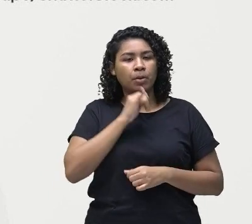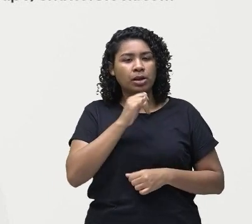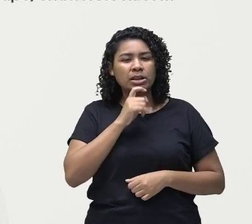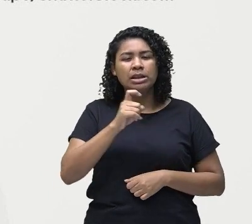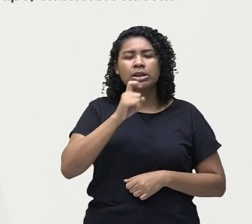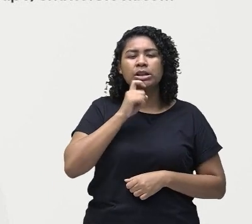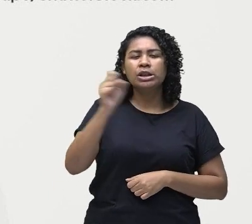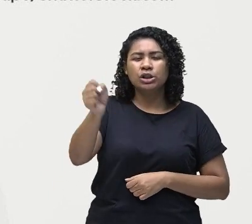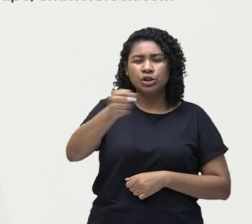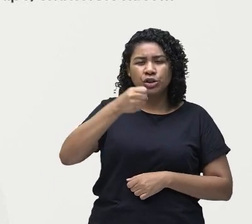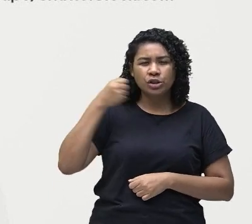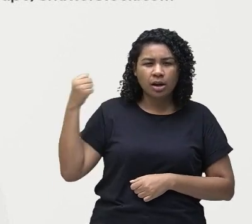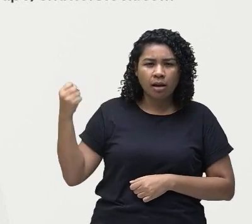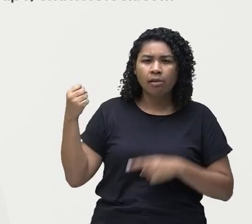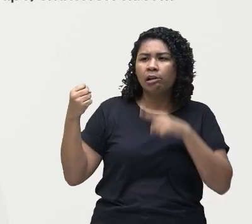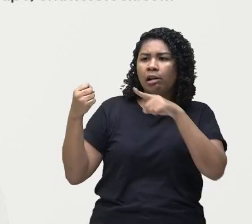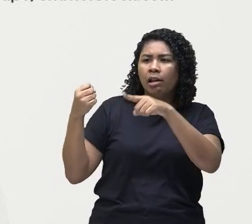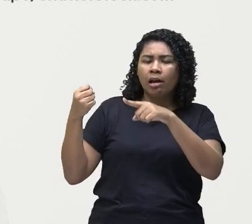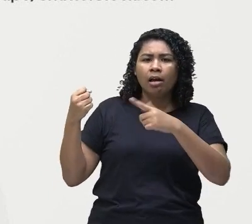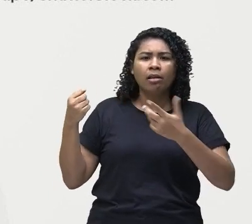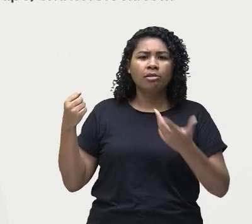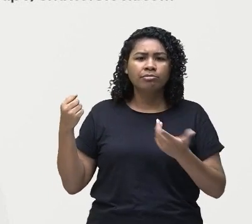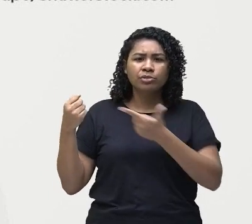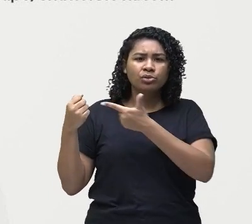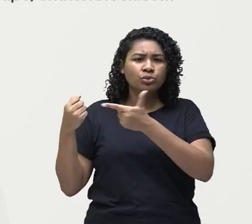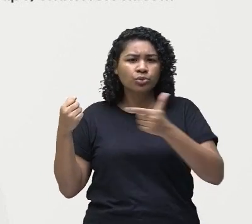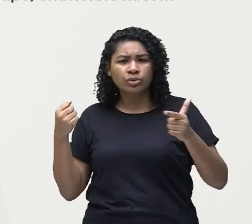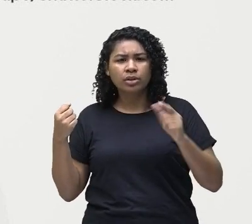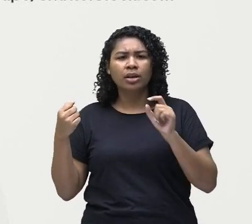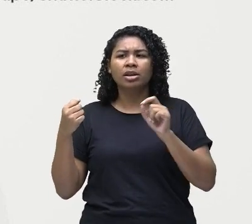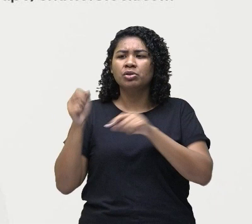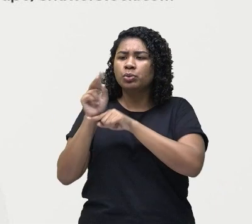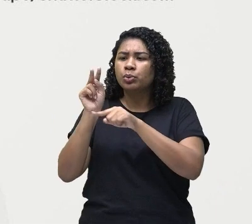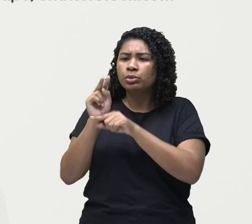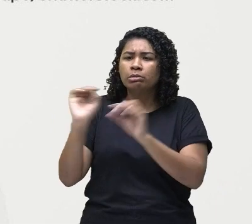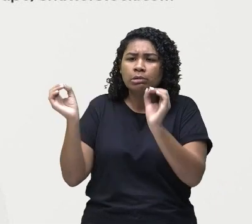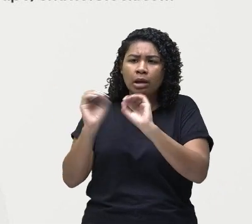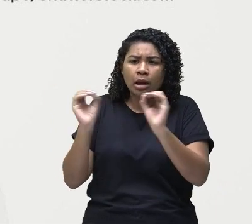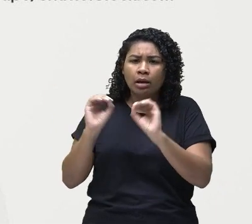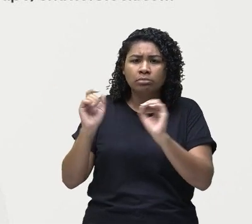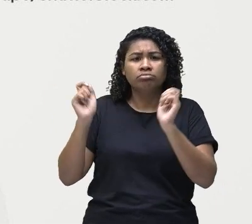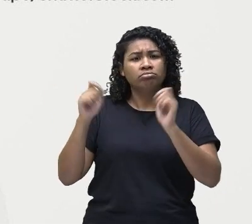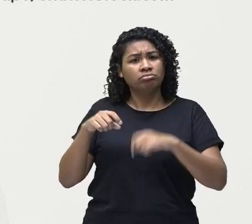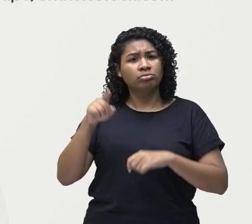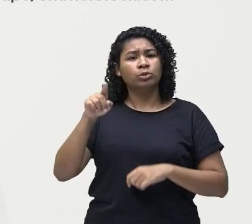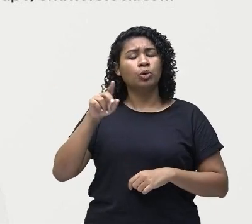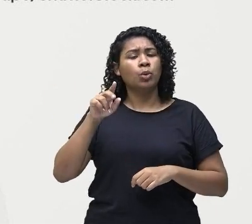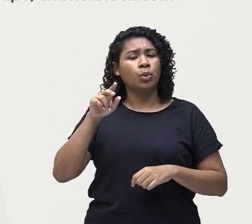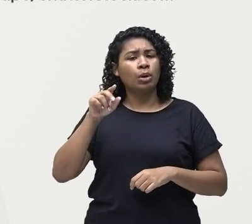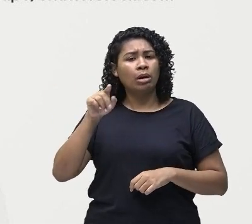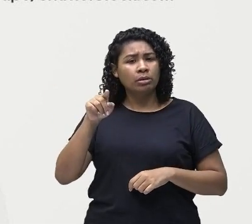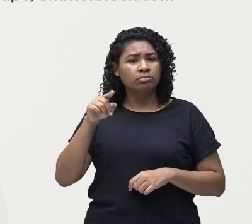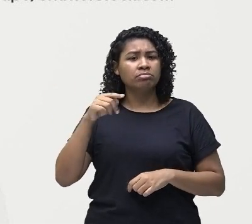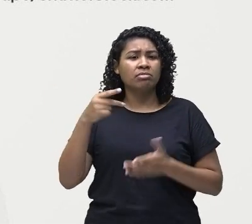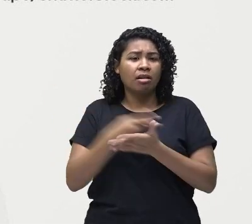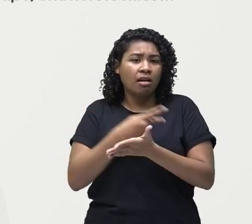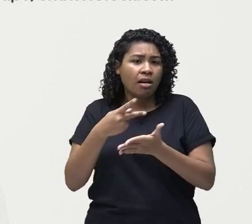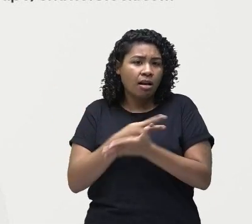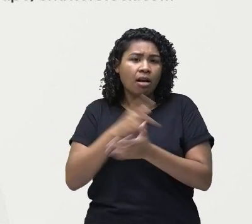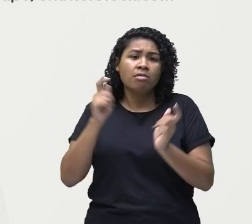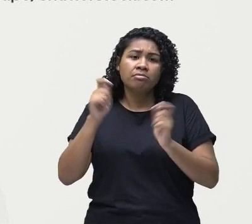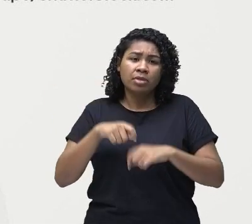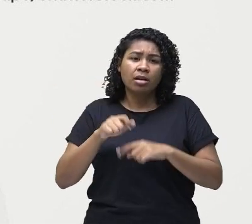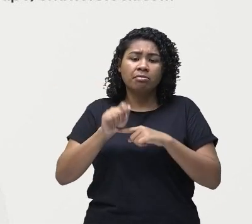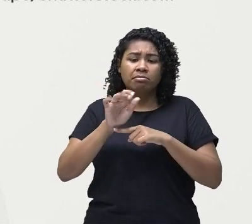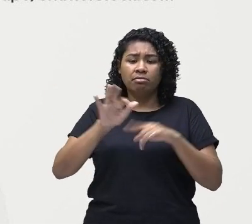geladeira que você tem em casa, que não tem nenhum tipo de manutenção, pode estar funcionando de forma errada aí e emitindo